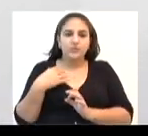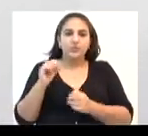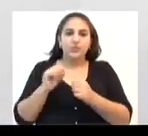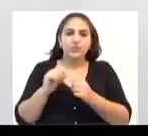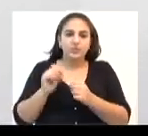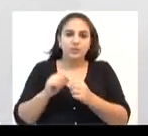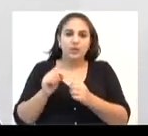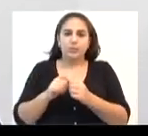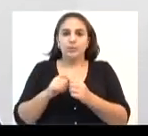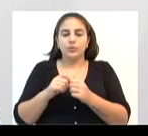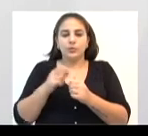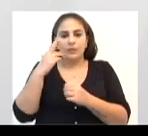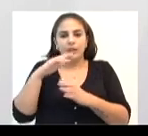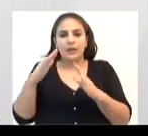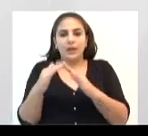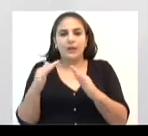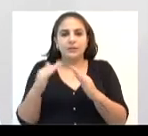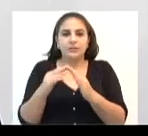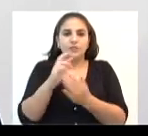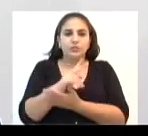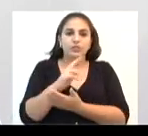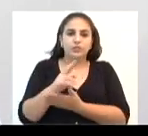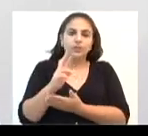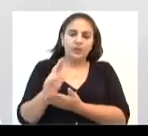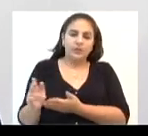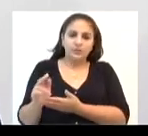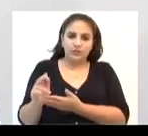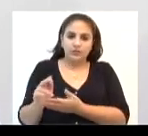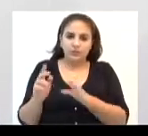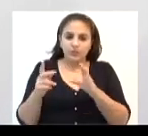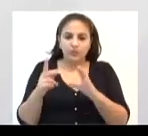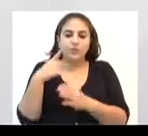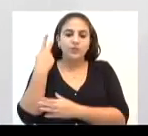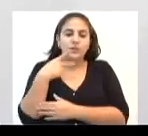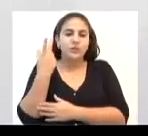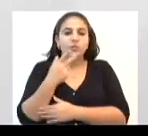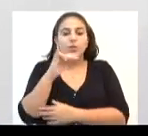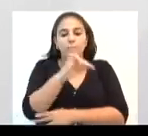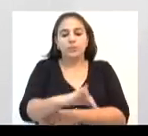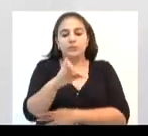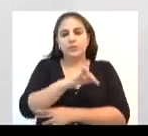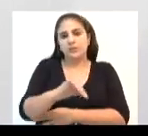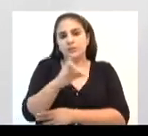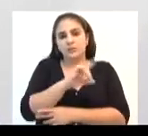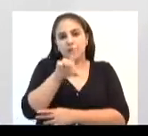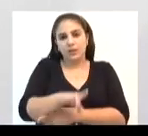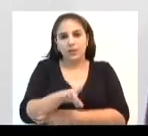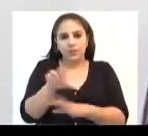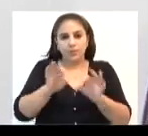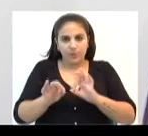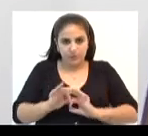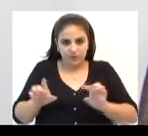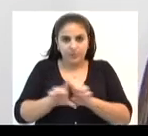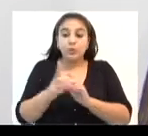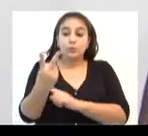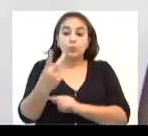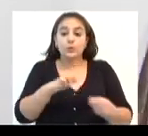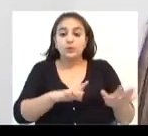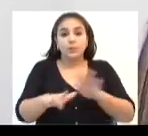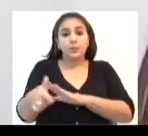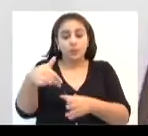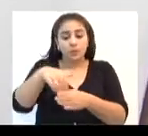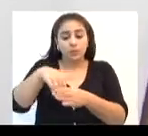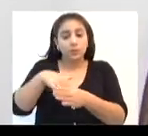Casa. Vários vereadores de situação e oposição se manifestaram dizendo a importância que era. Esse projeto foi aprovado em questão de 2 semanas, porque